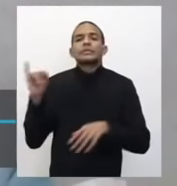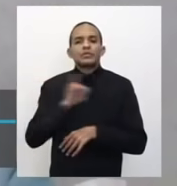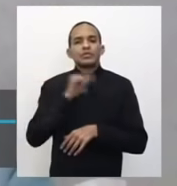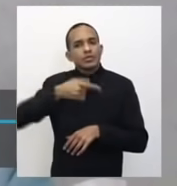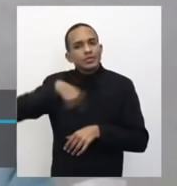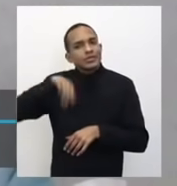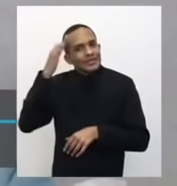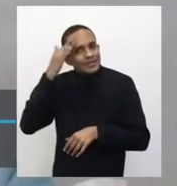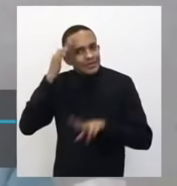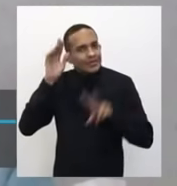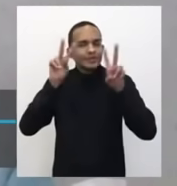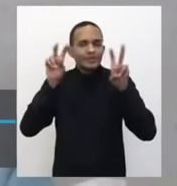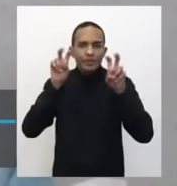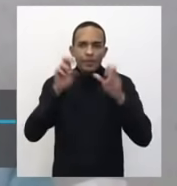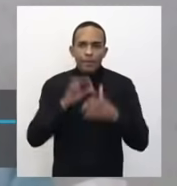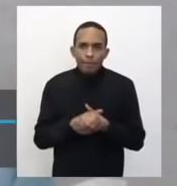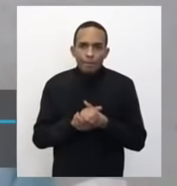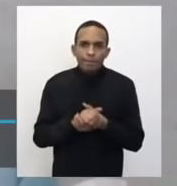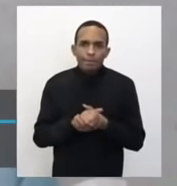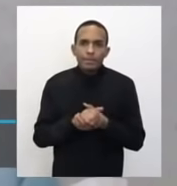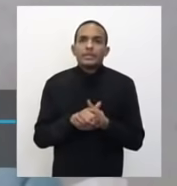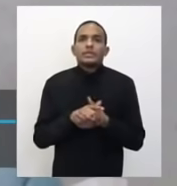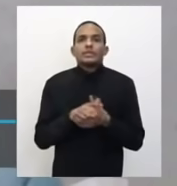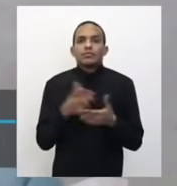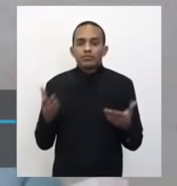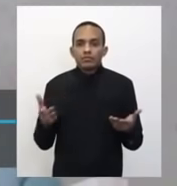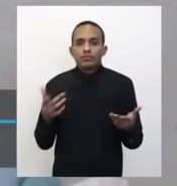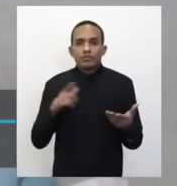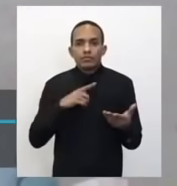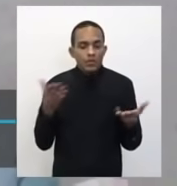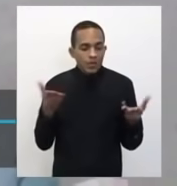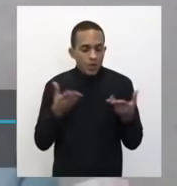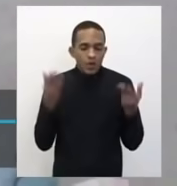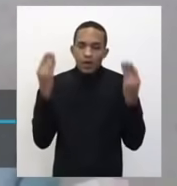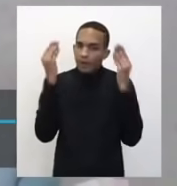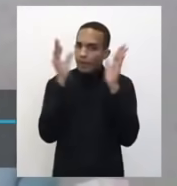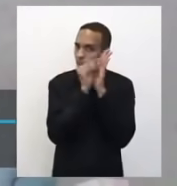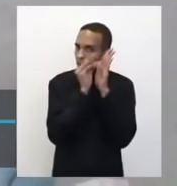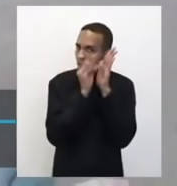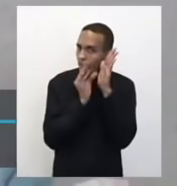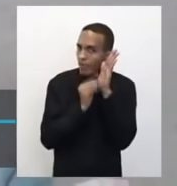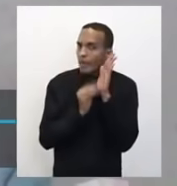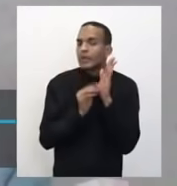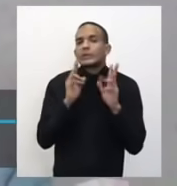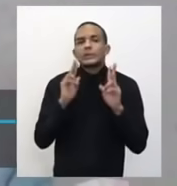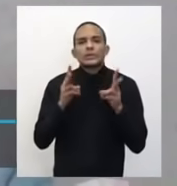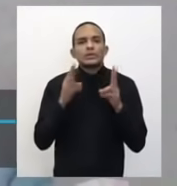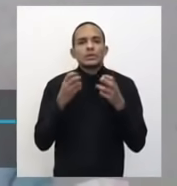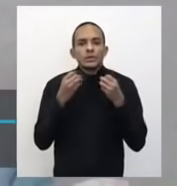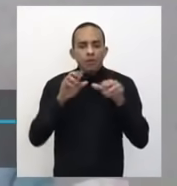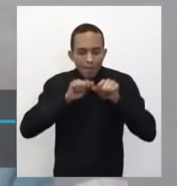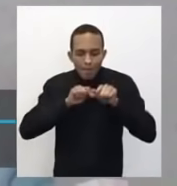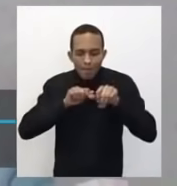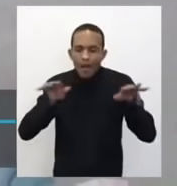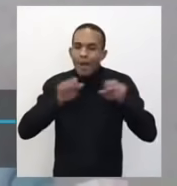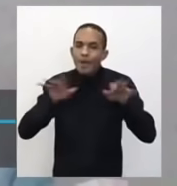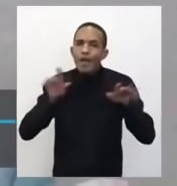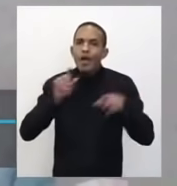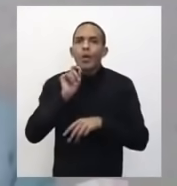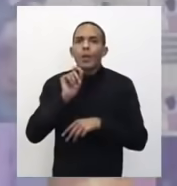saber sobre isso. E aí eu tenho para vocês um conteúdo que é sempre muito viralizado, que é